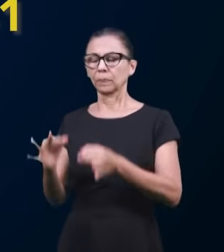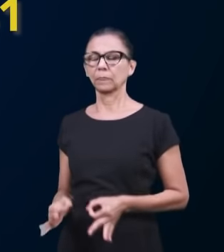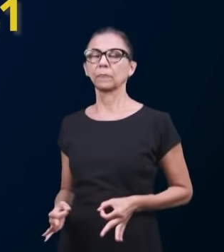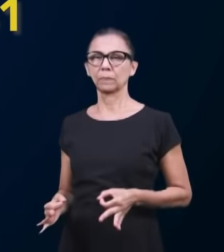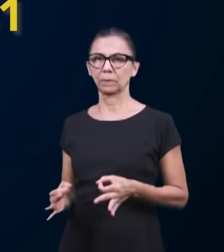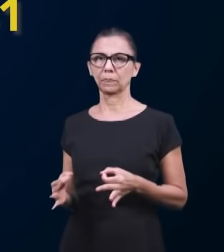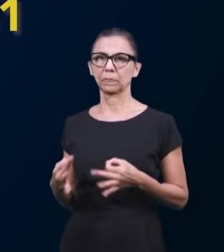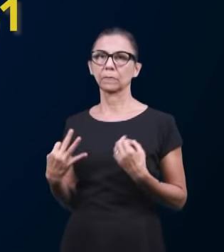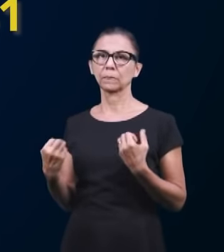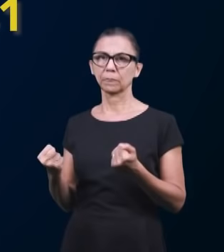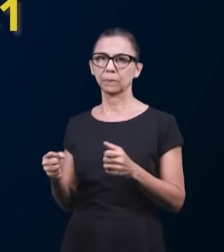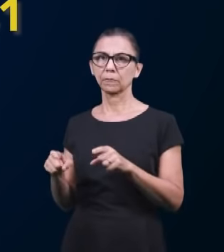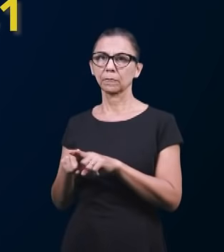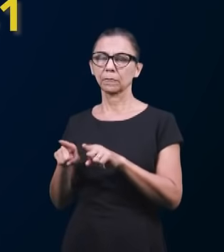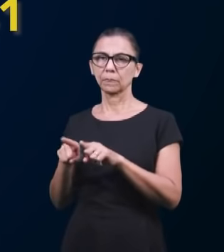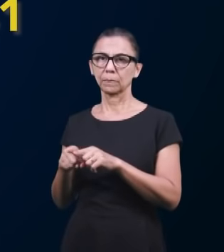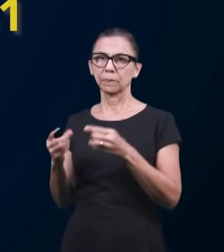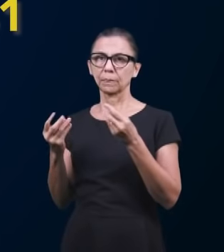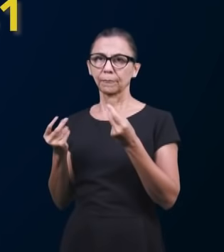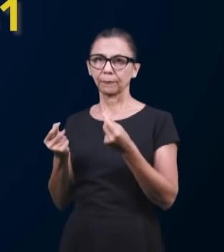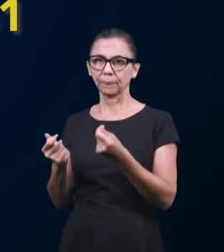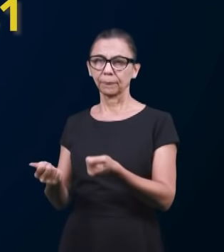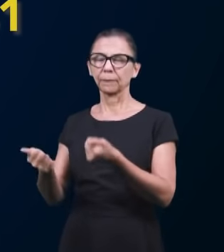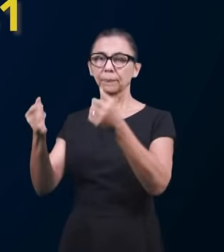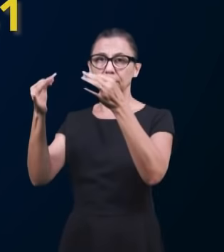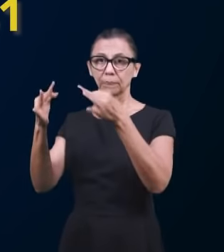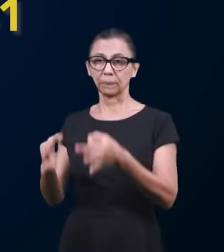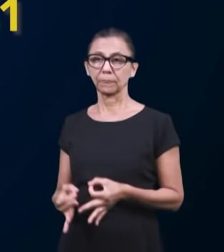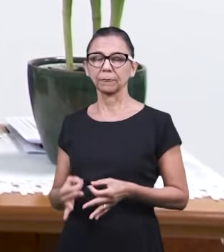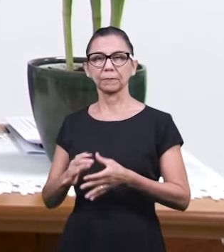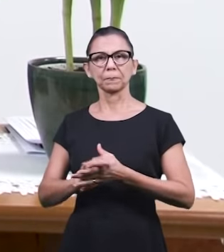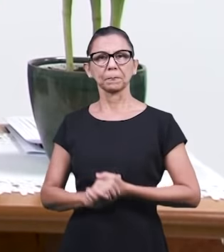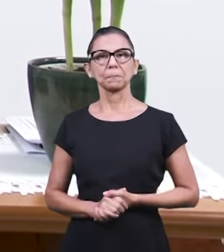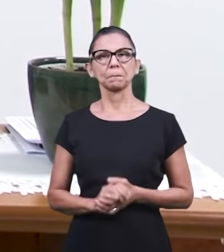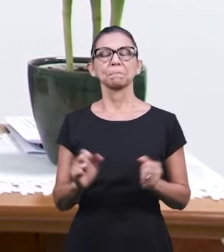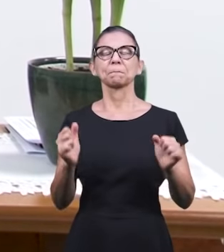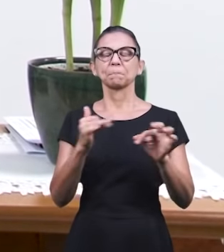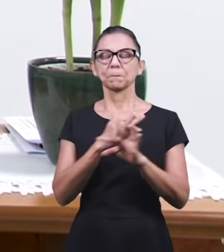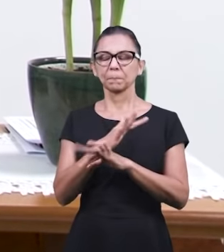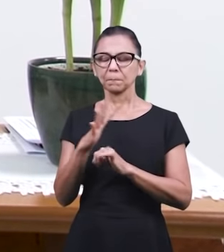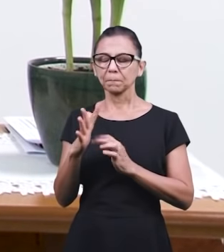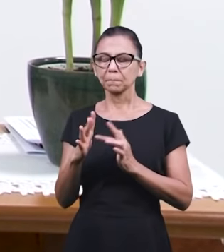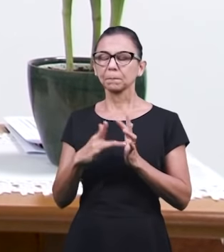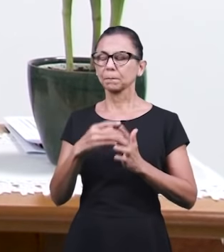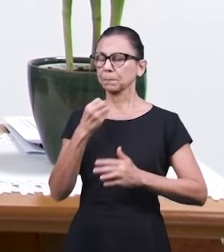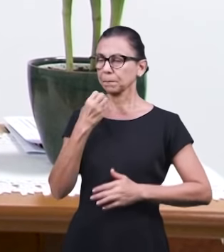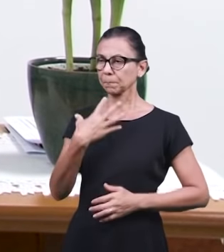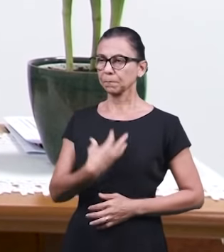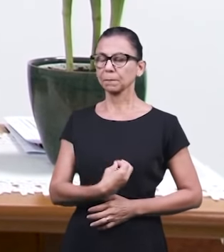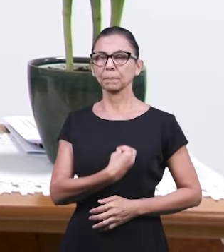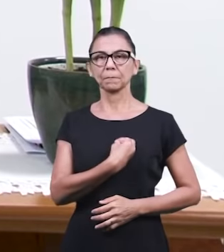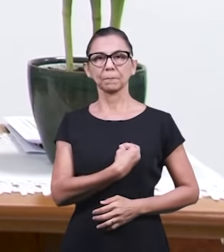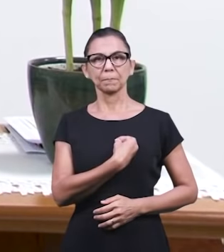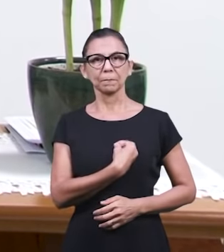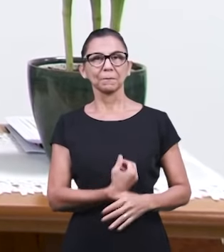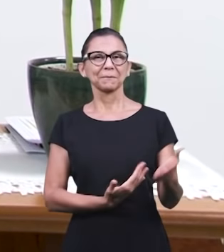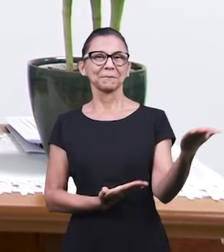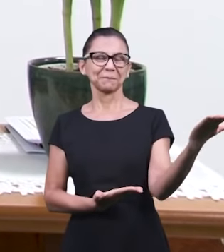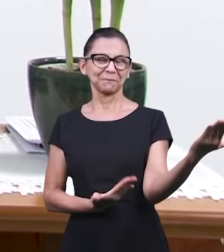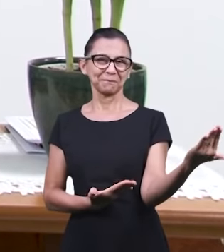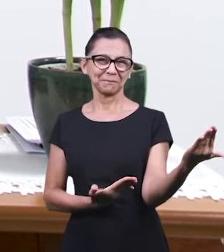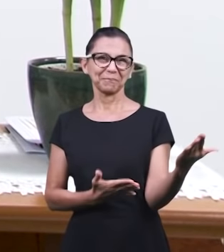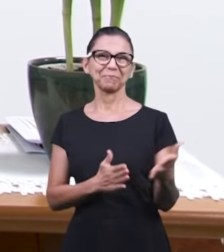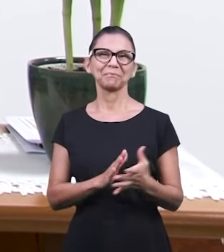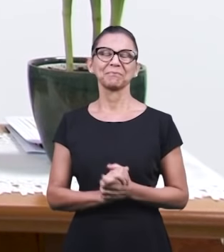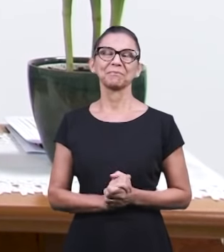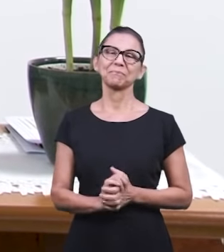receberá galardão de justo. Amém? A todos a paz do Senhor Jesus. Glória a Jesus, Flávia. Muito boa a participação dos nossos